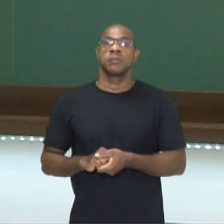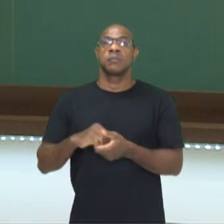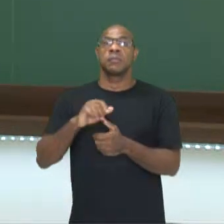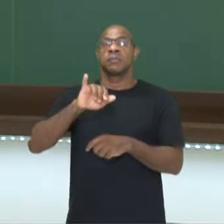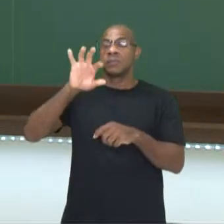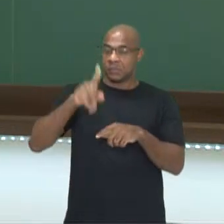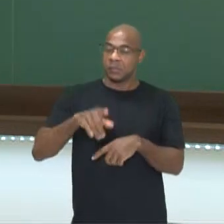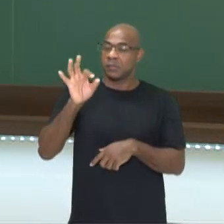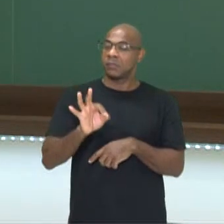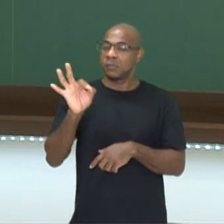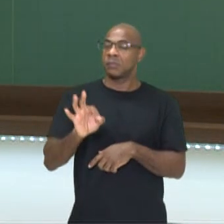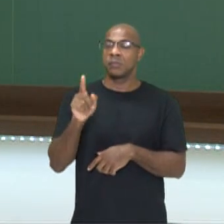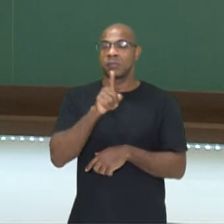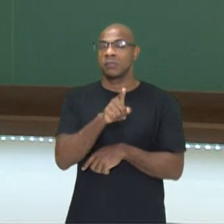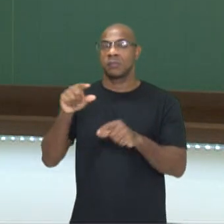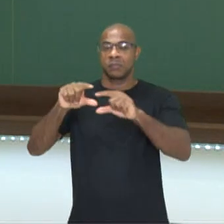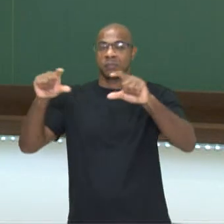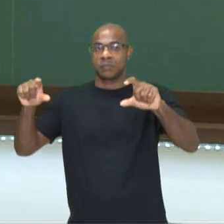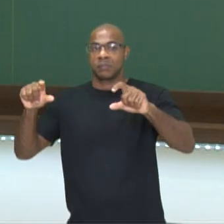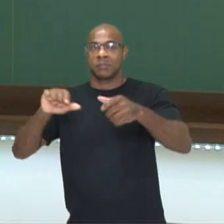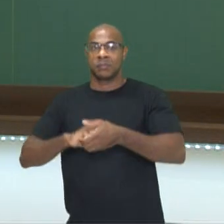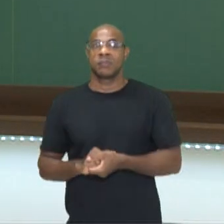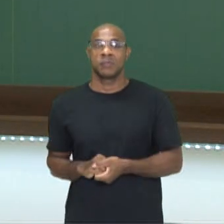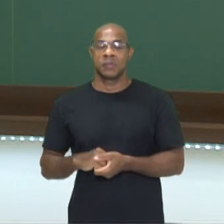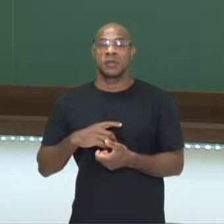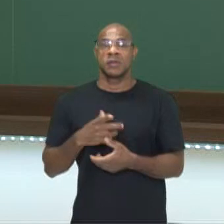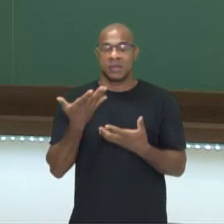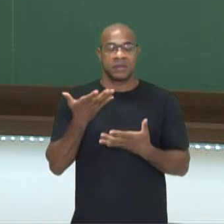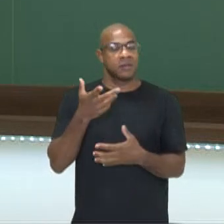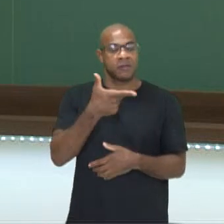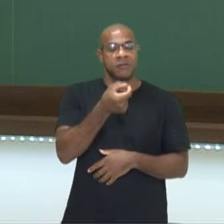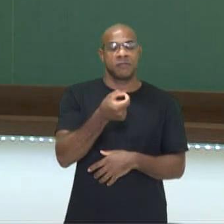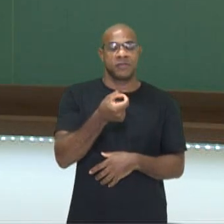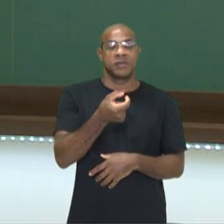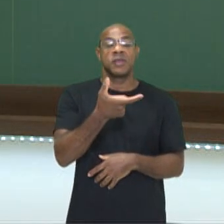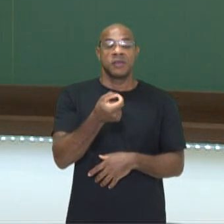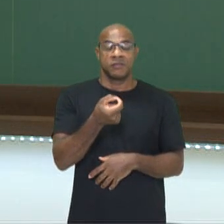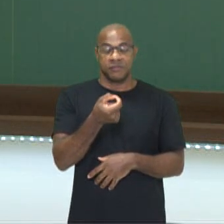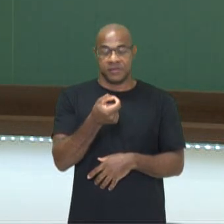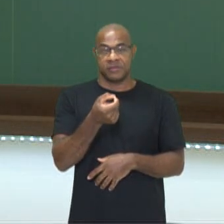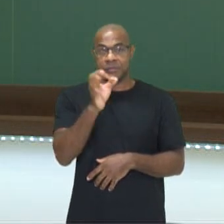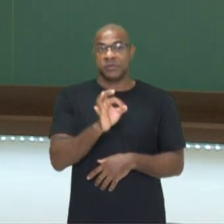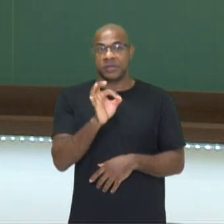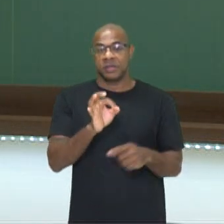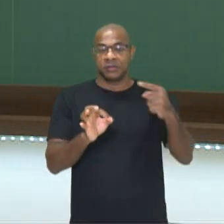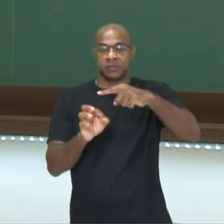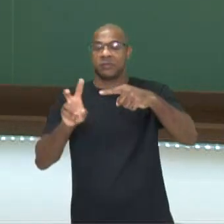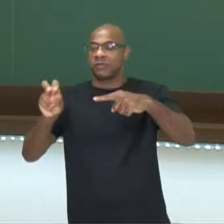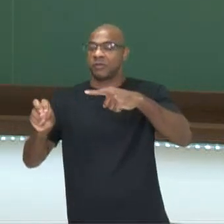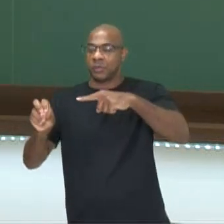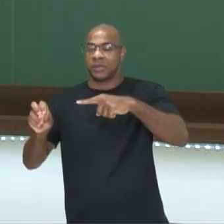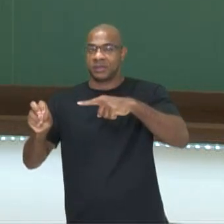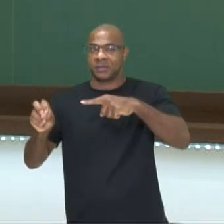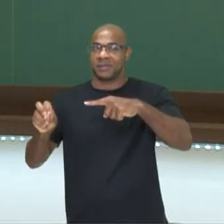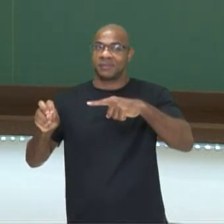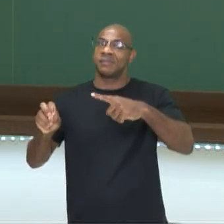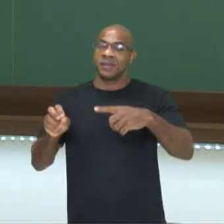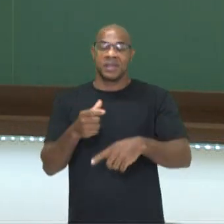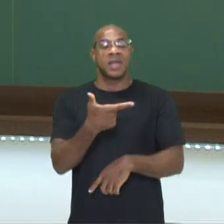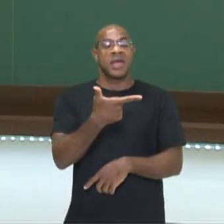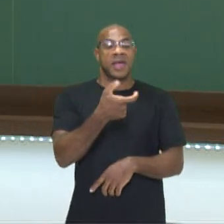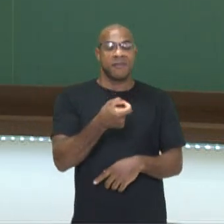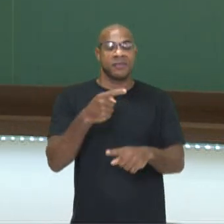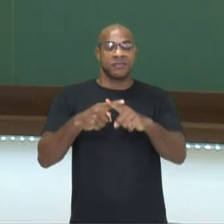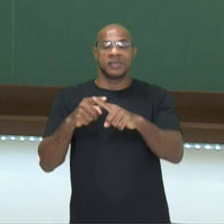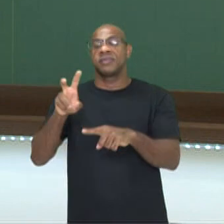porcentagem, né? Então, se eu quero saber 20% de 50, é 20 vezes 50, 20% vezes 50, né?